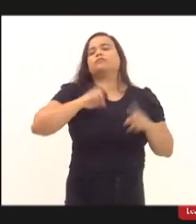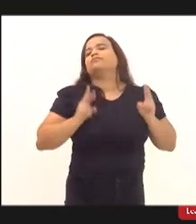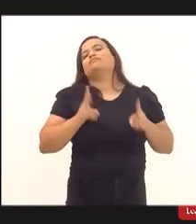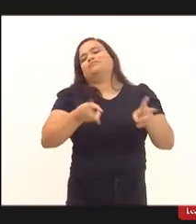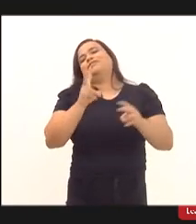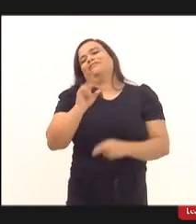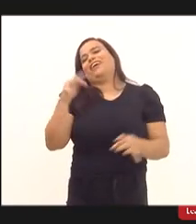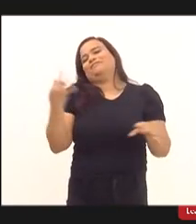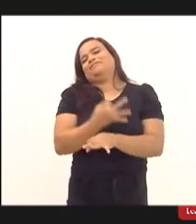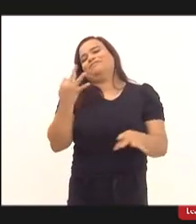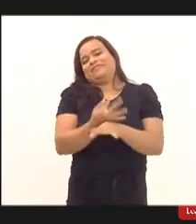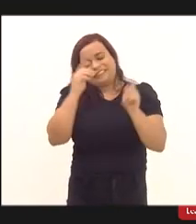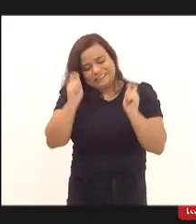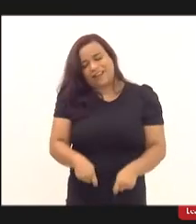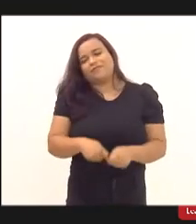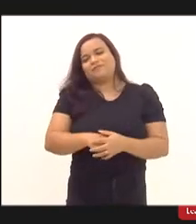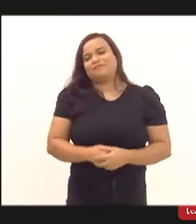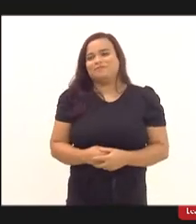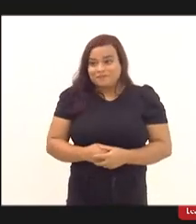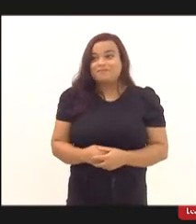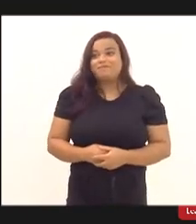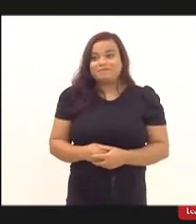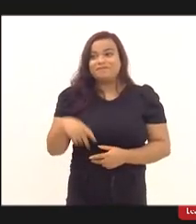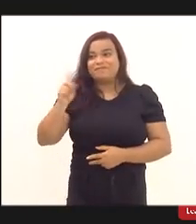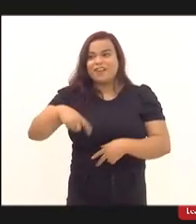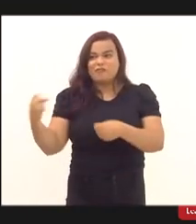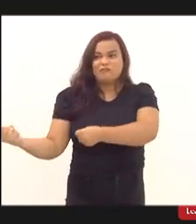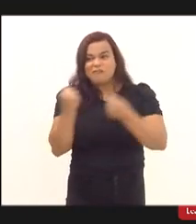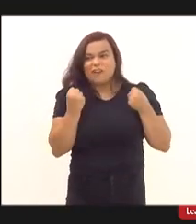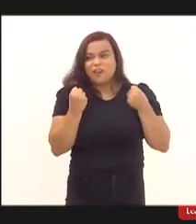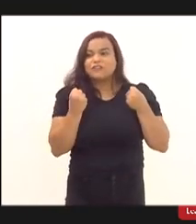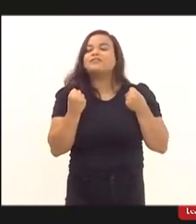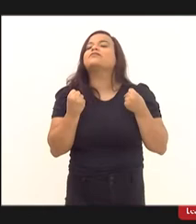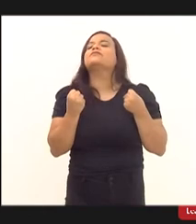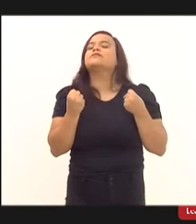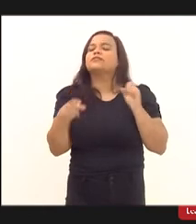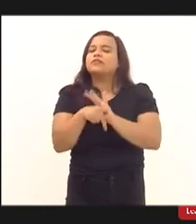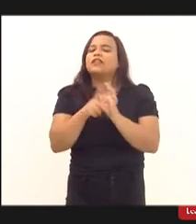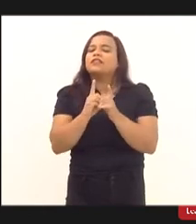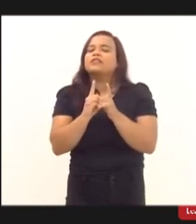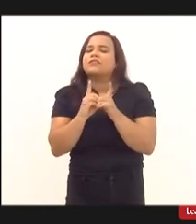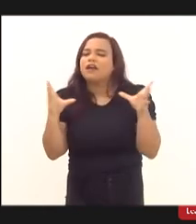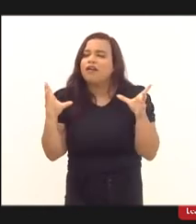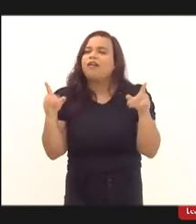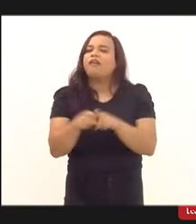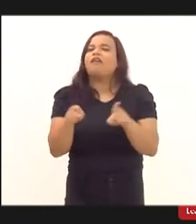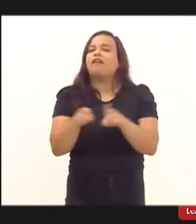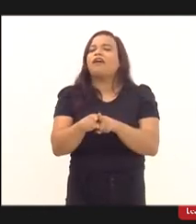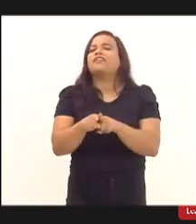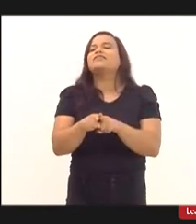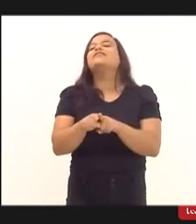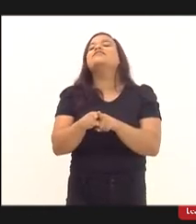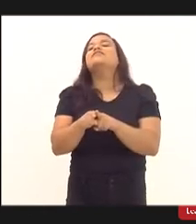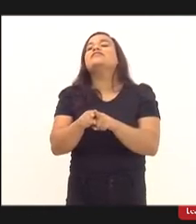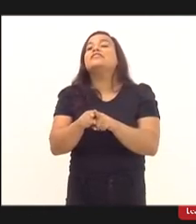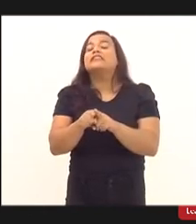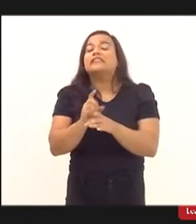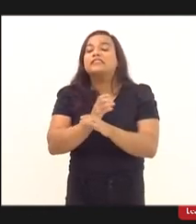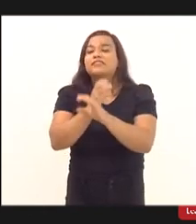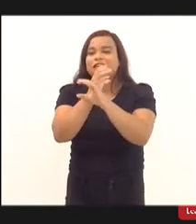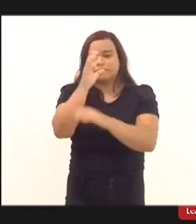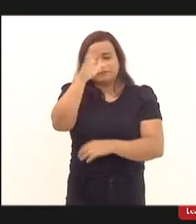continuar o que é mais forte a força da democracia e da civilização brasileira